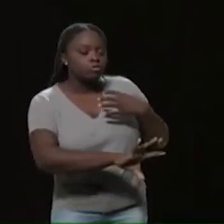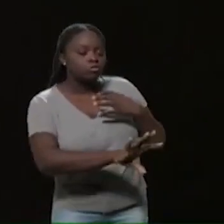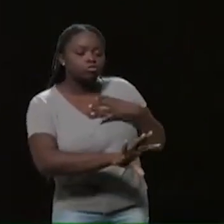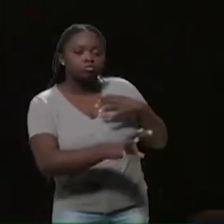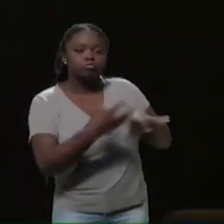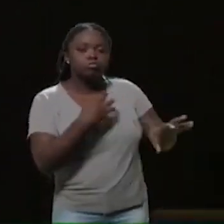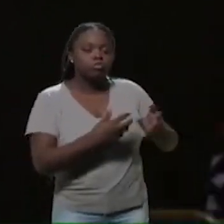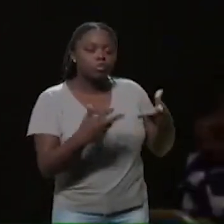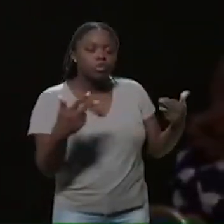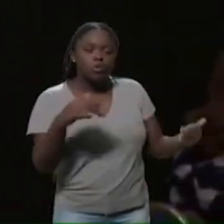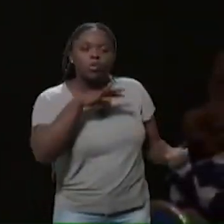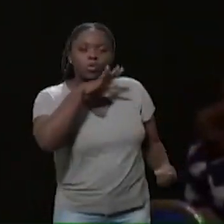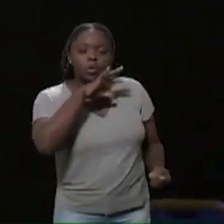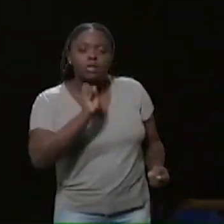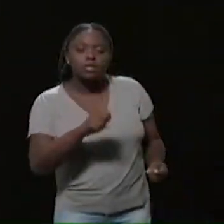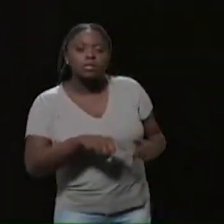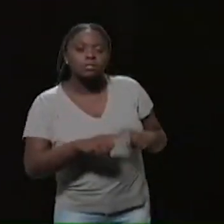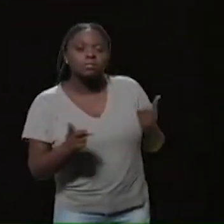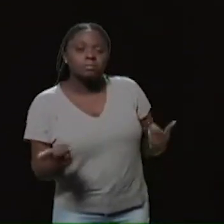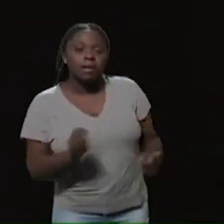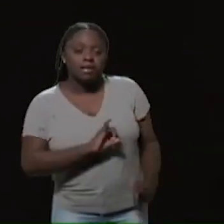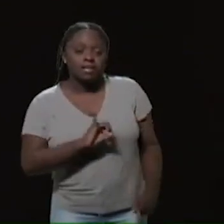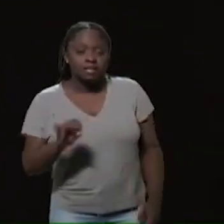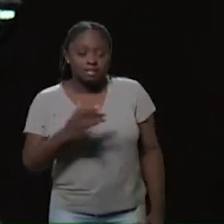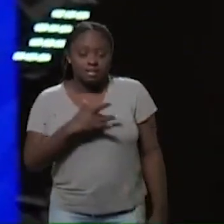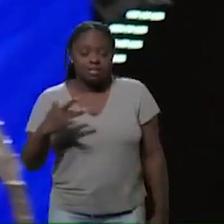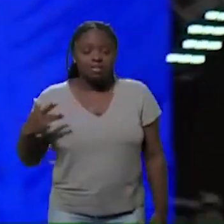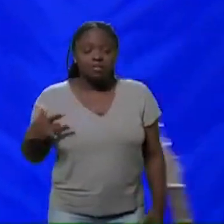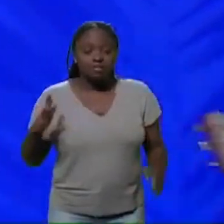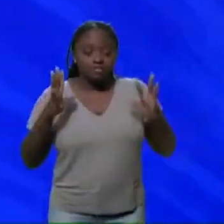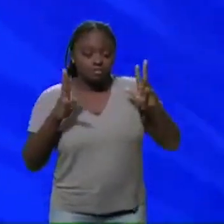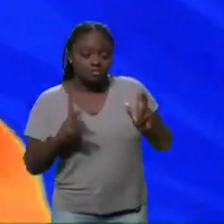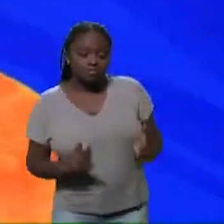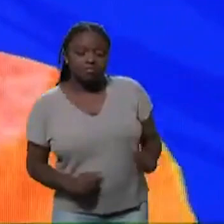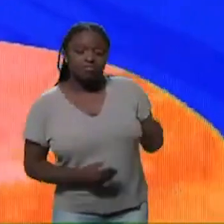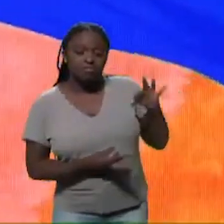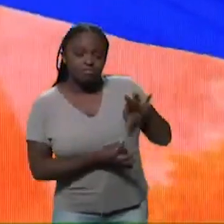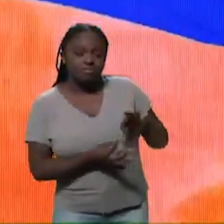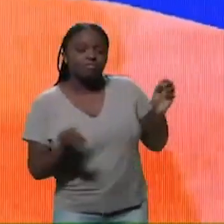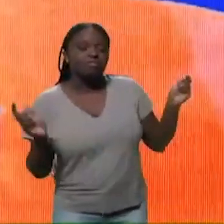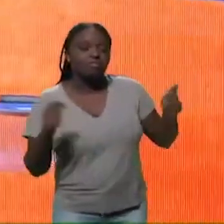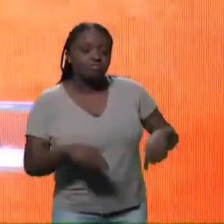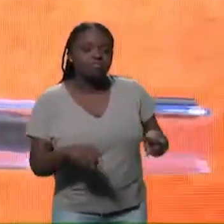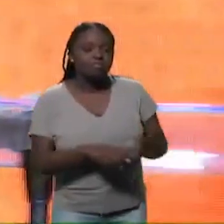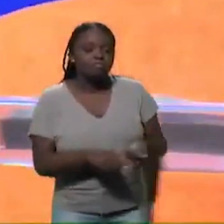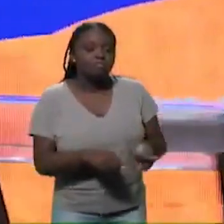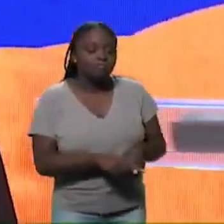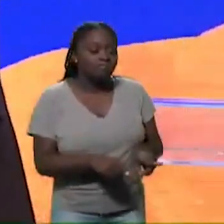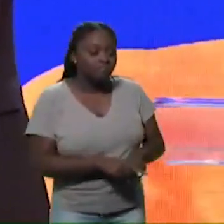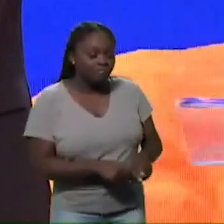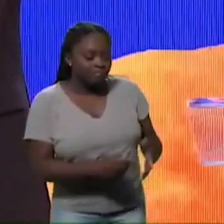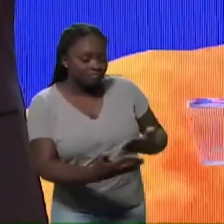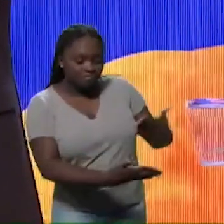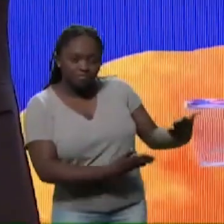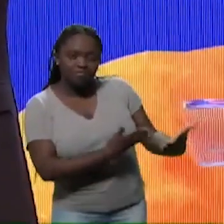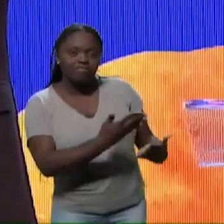mas se você tiver saúde e pureza espiritual, você também pode contaminar para o bem as pessoas.